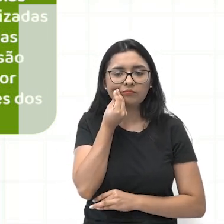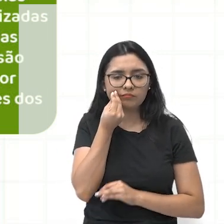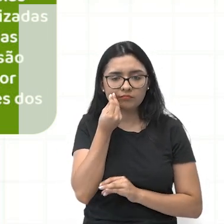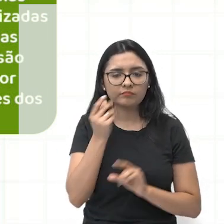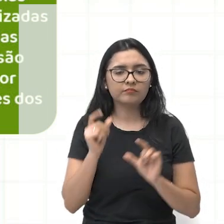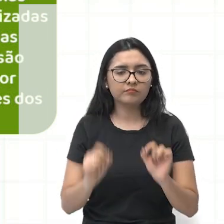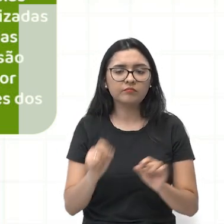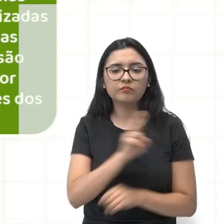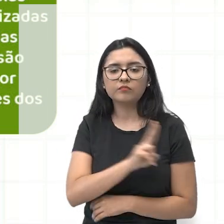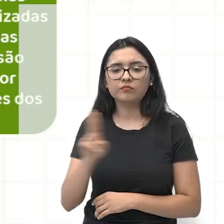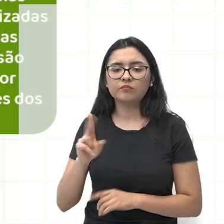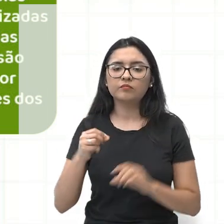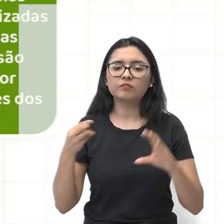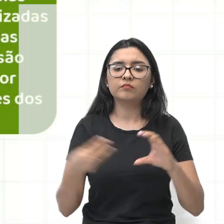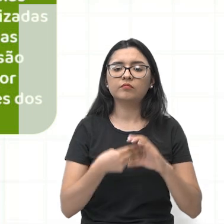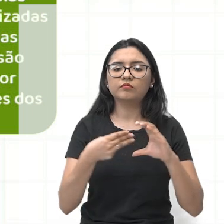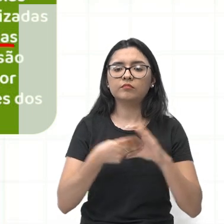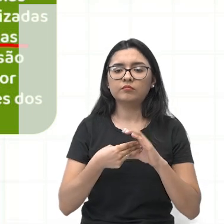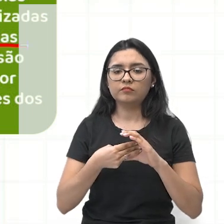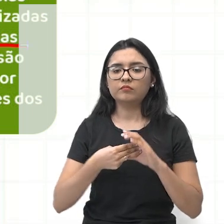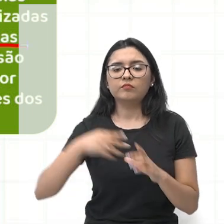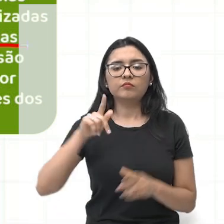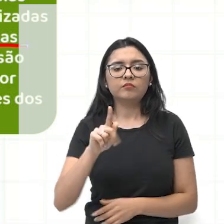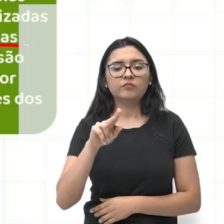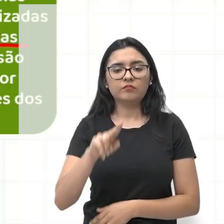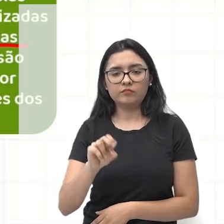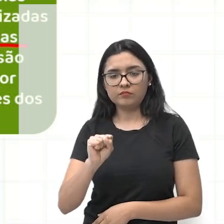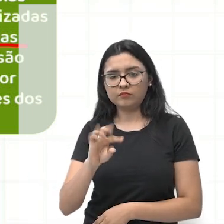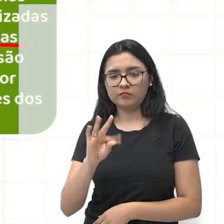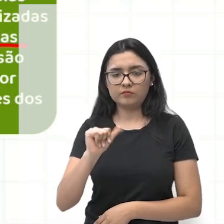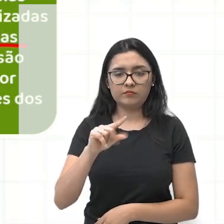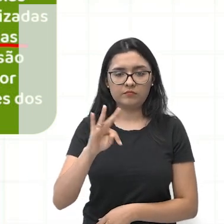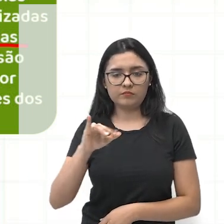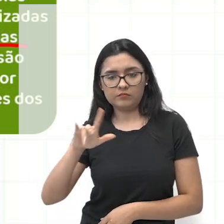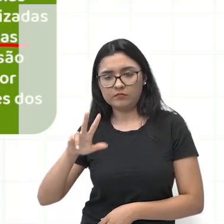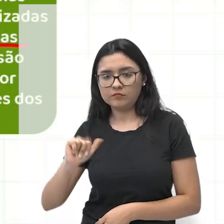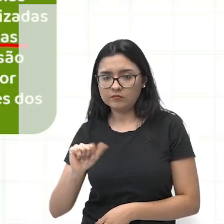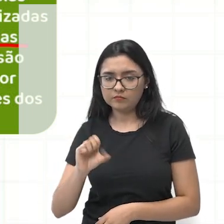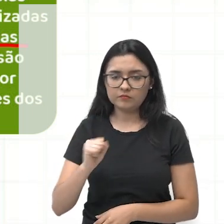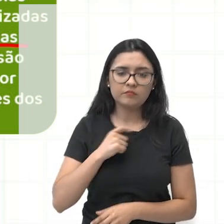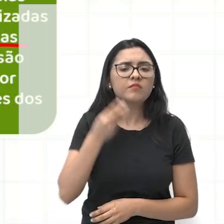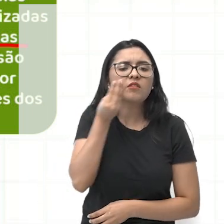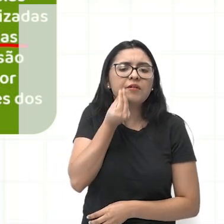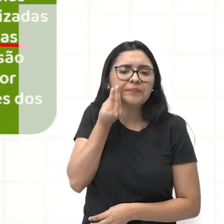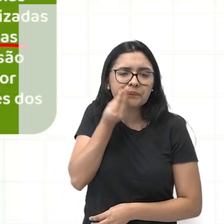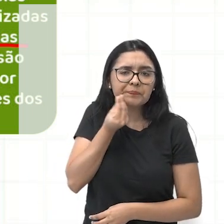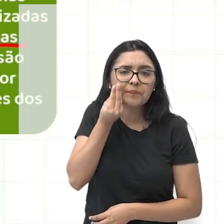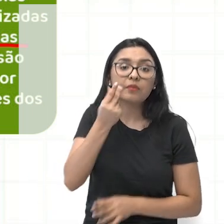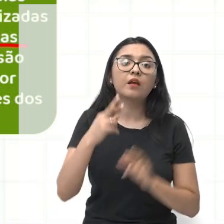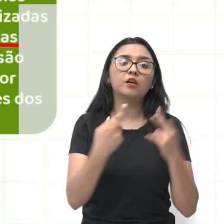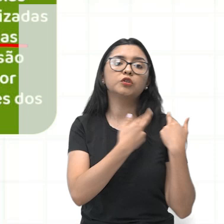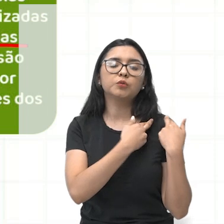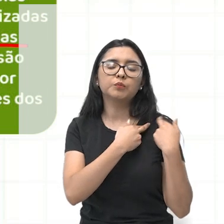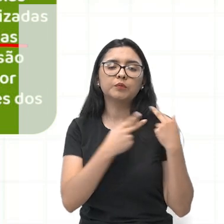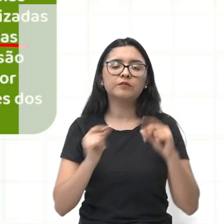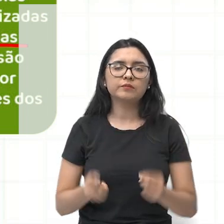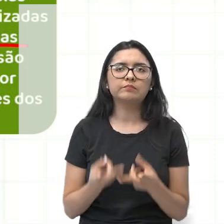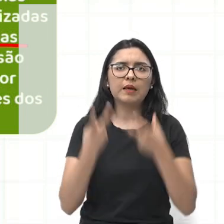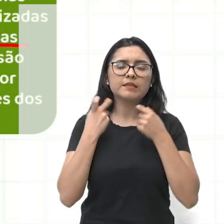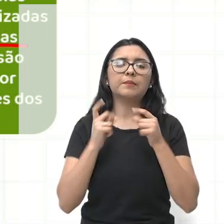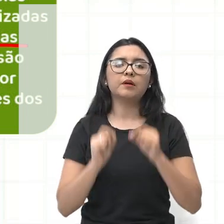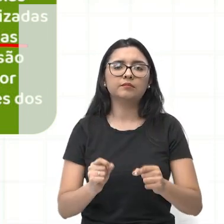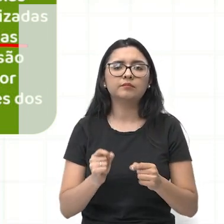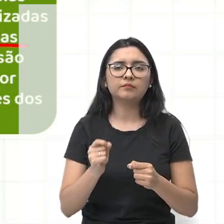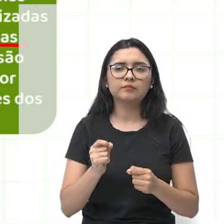especializadas, chamadas de células gustativas, que são responsáveis por